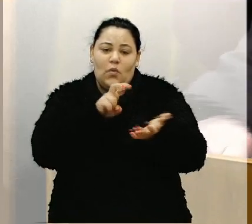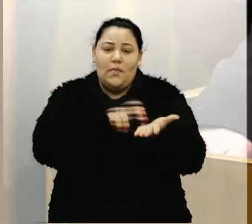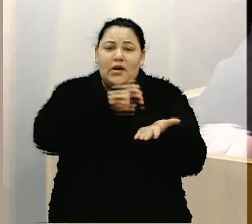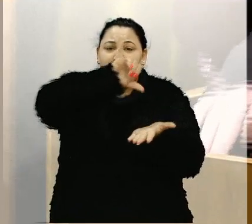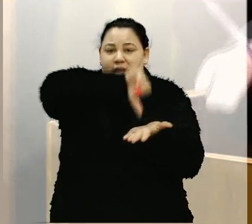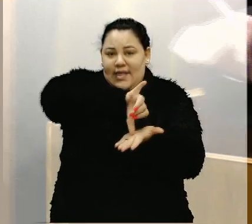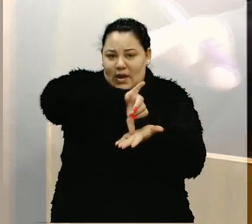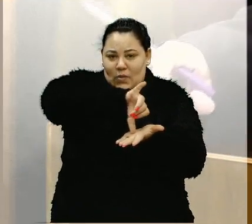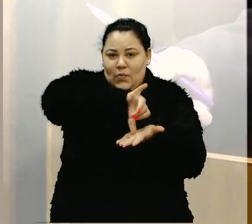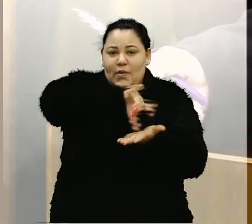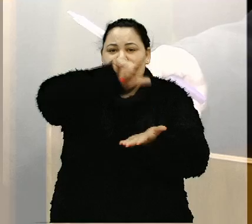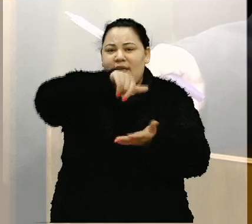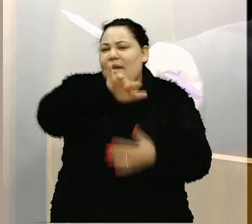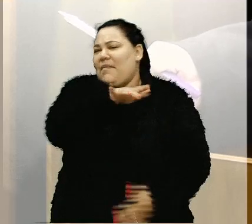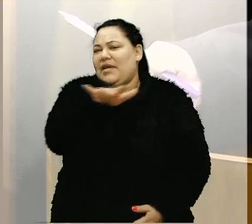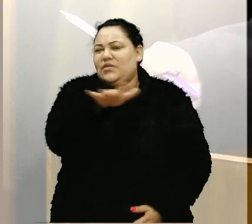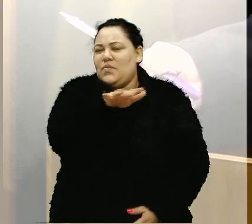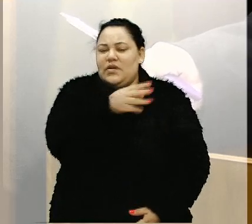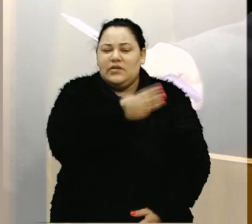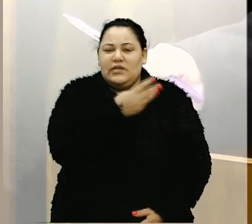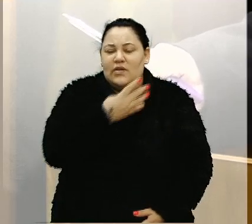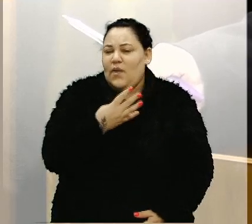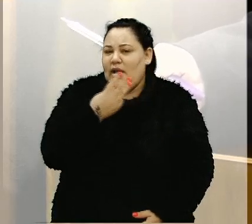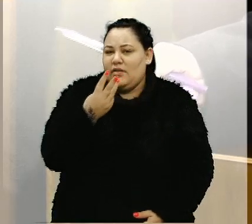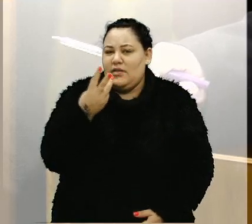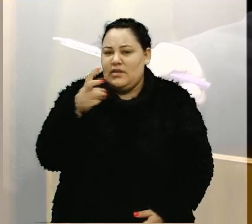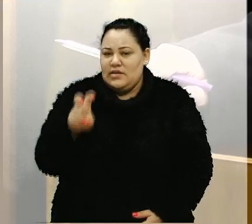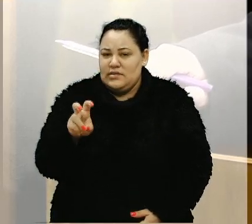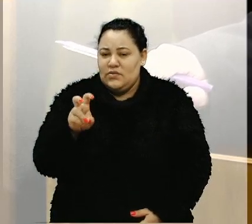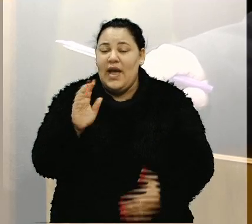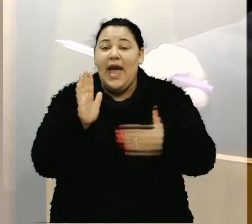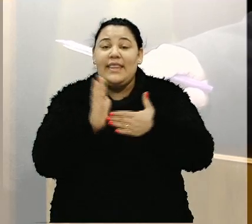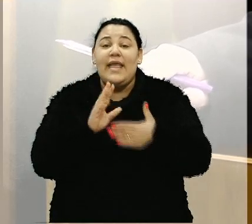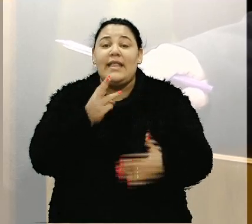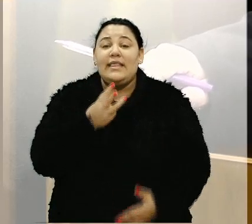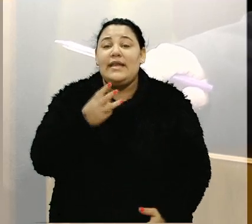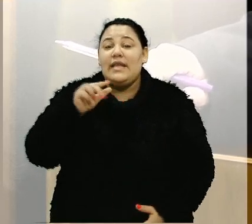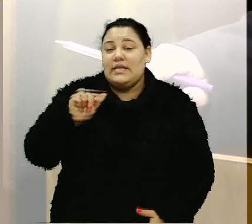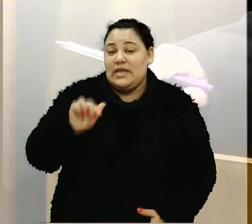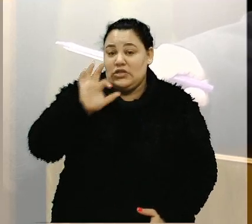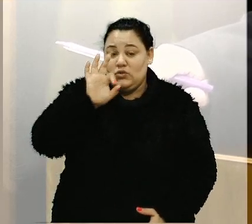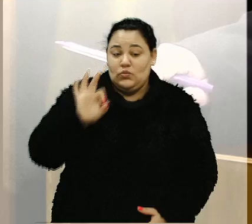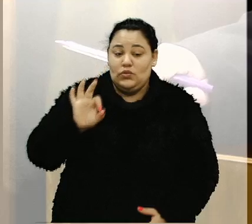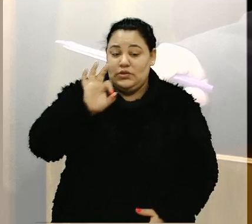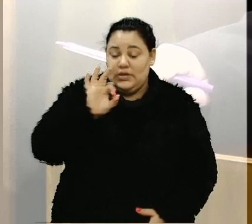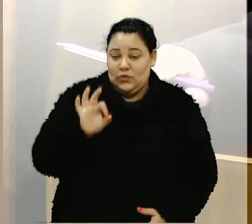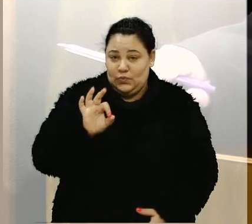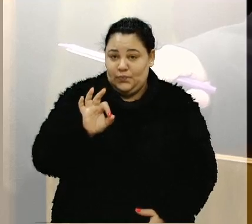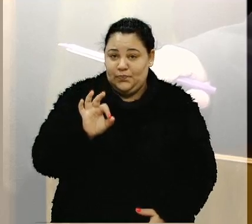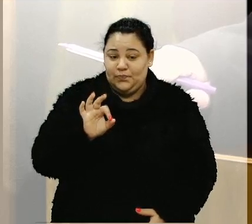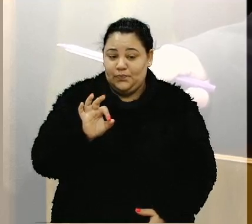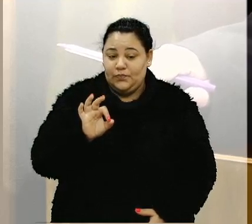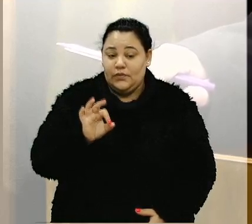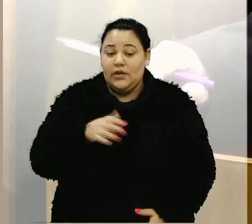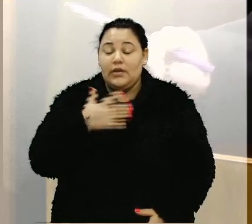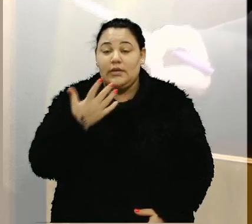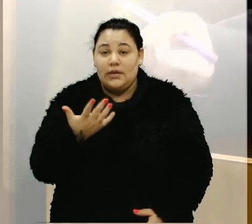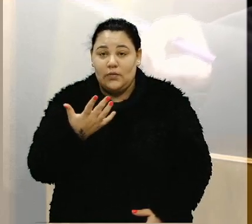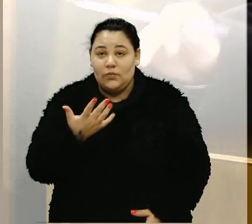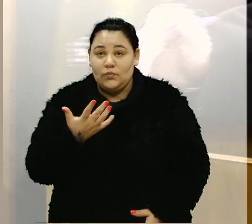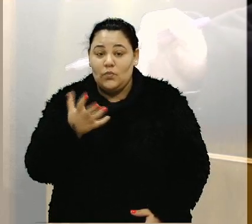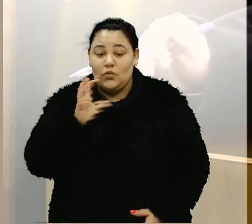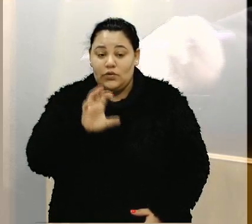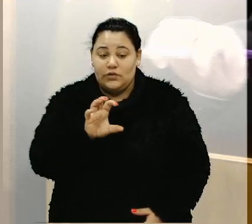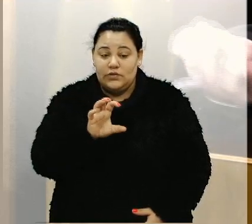que é em média de 34%, 35% até 37%. Contudo, as cidades que possuem